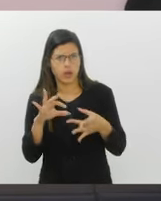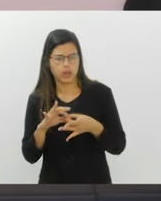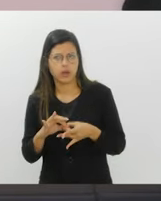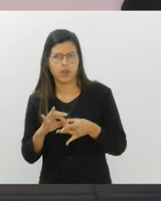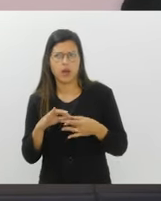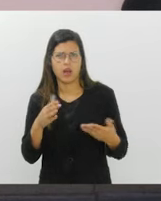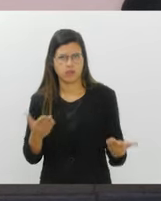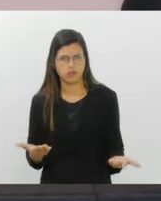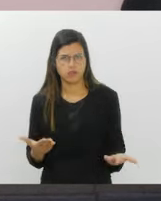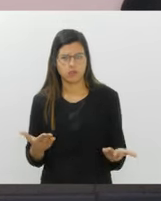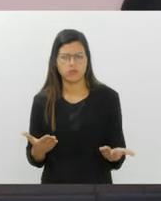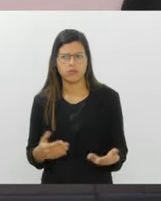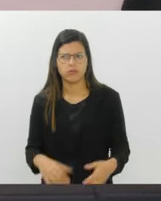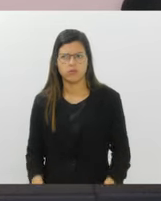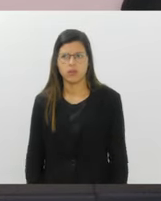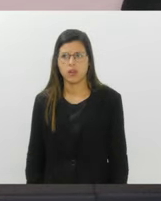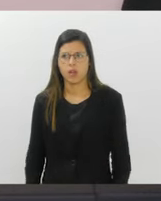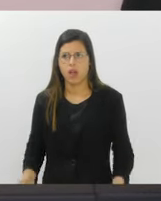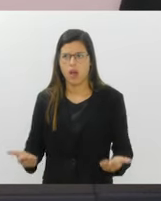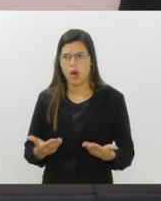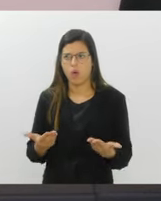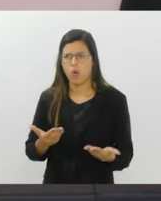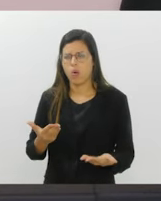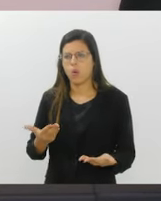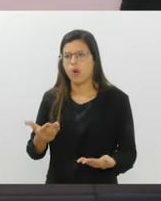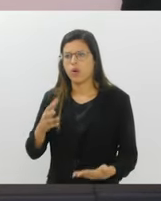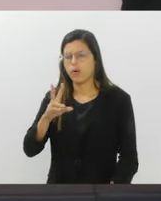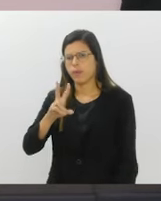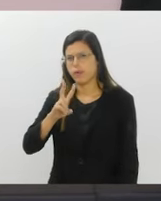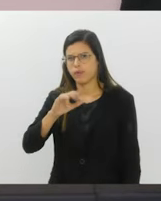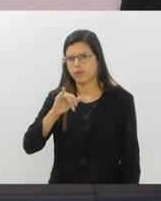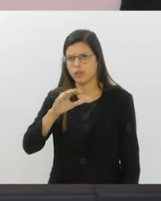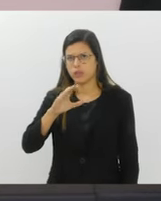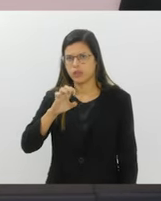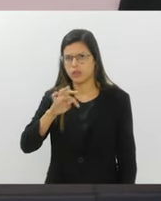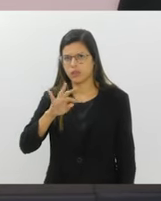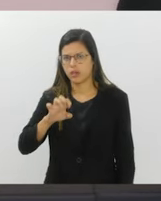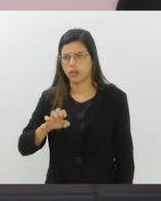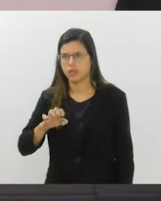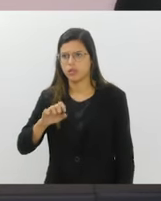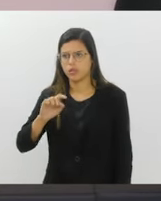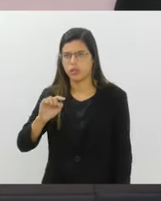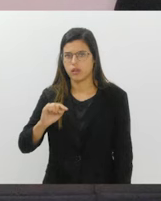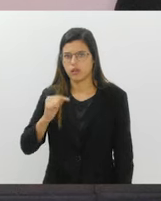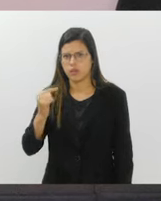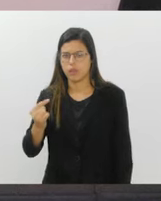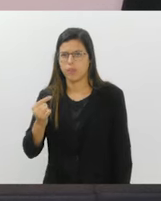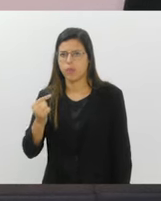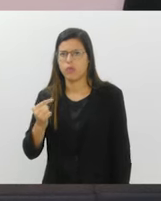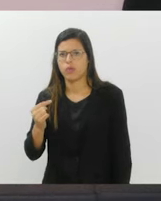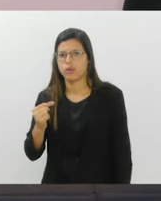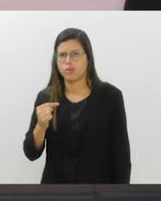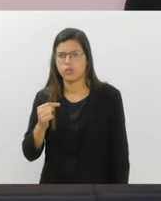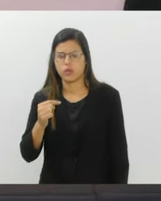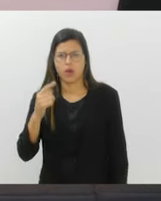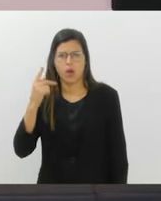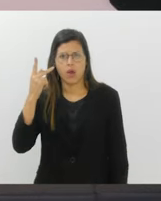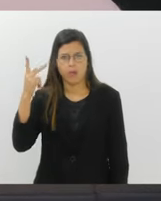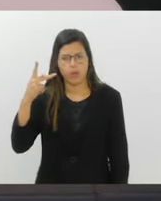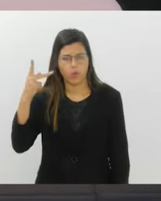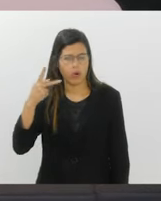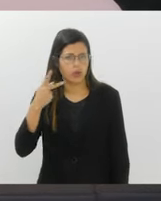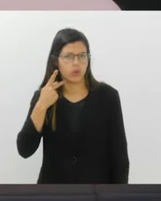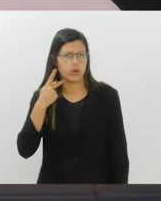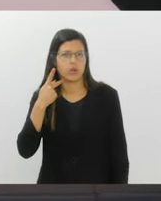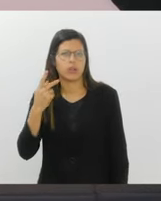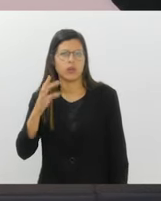usuário. Passar a palavra para o Loureiro, depois vou ver a Procuradoria e o TCE, e pretendo acabar a reunião